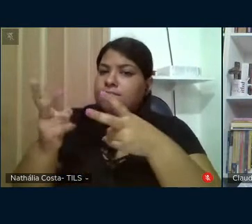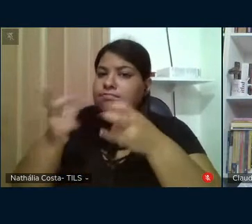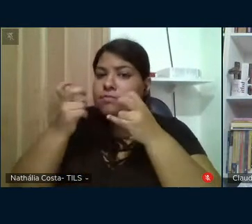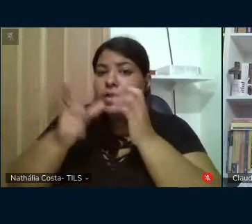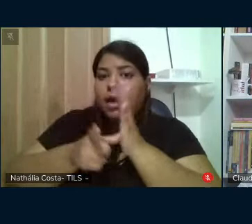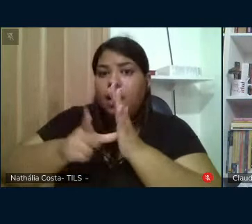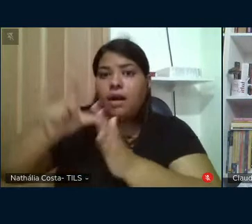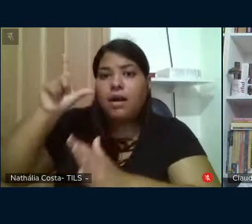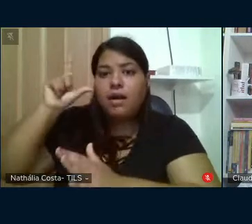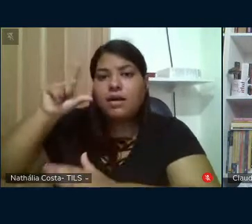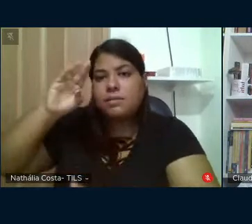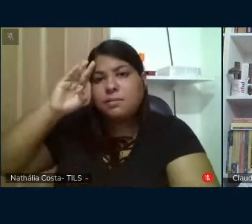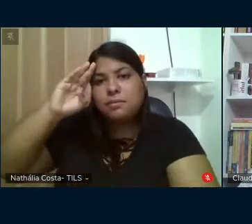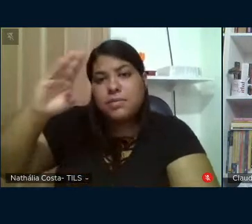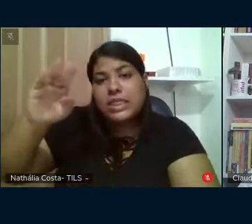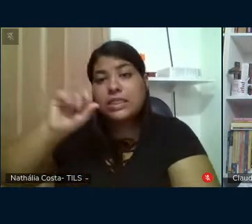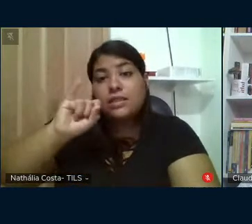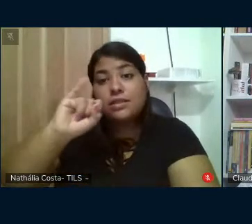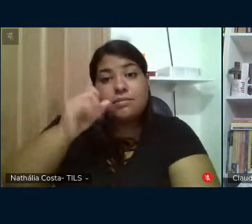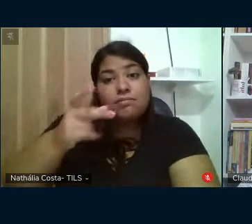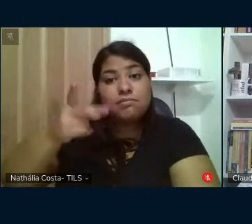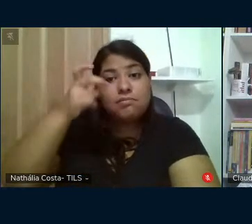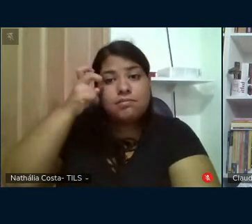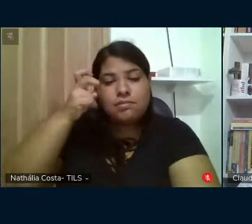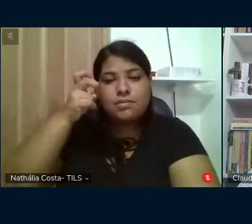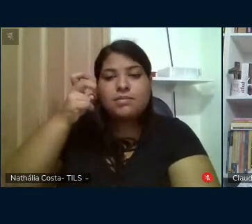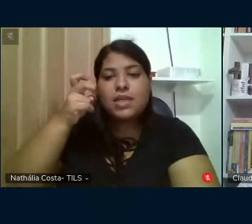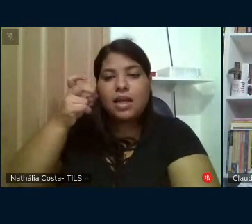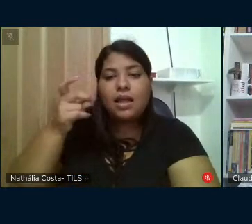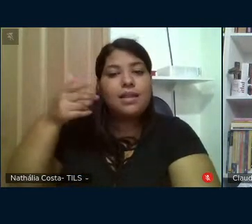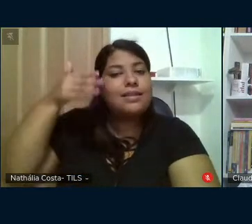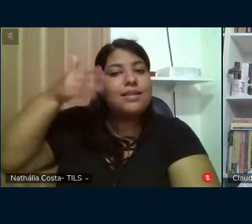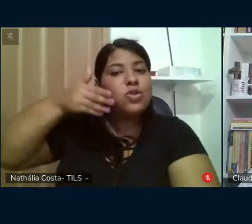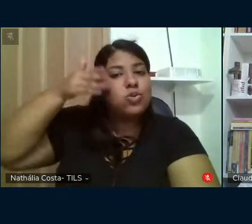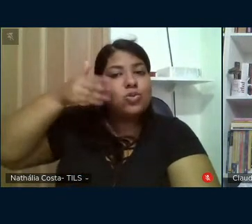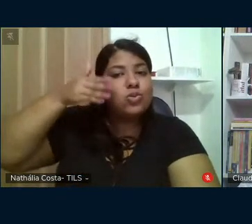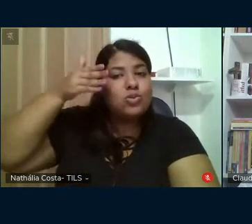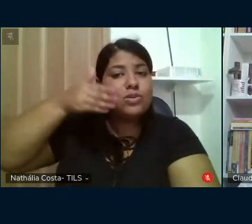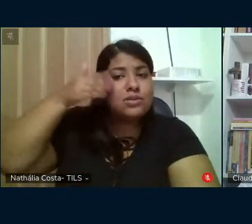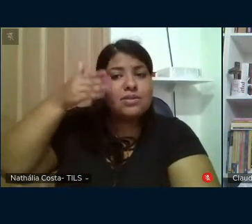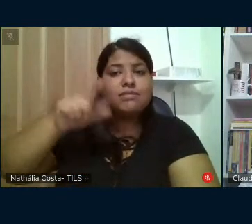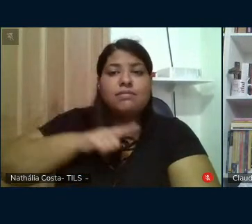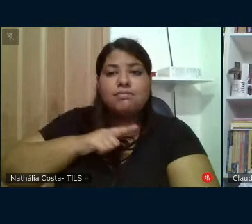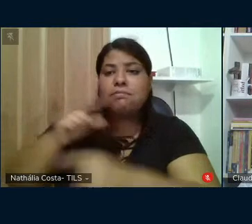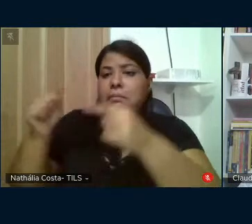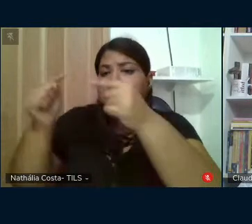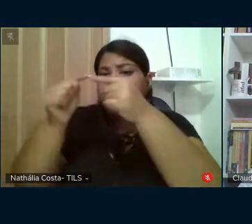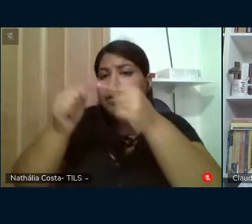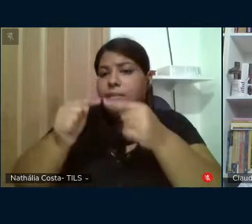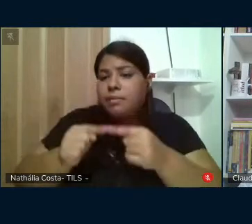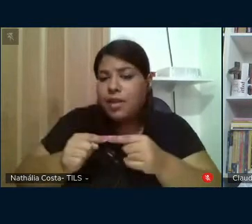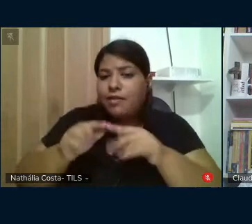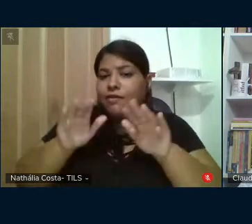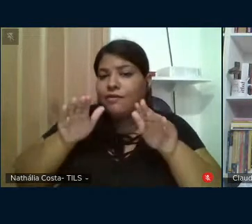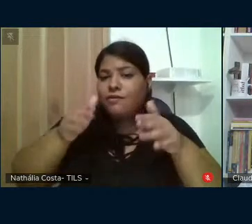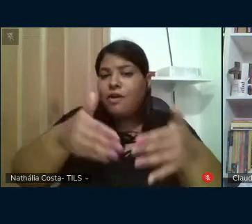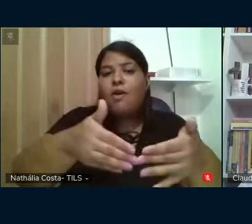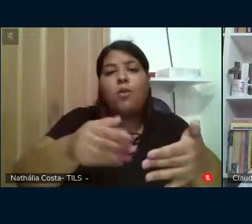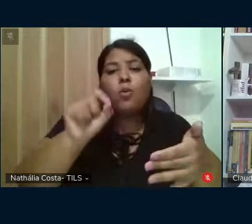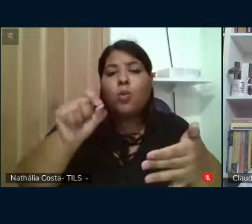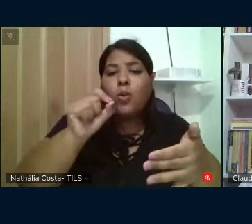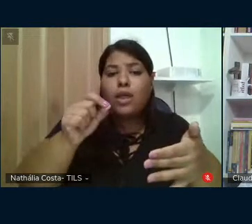antes, especialmente quando se constata o conluio discursivo que foi se formando com o foco de barrar a